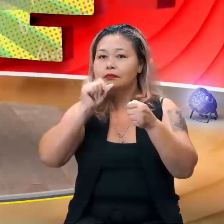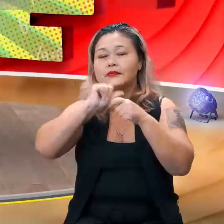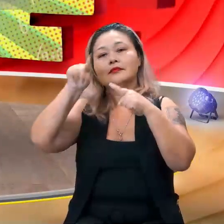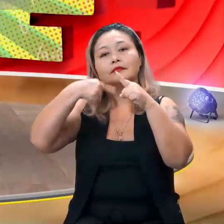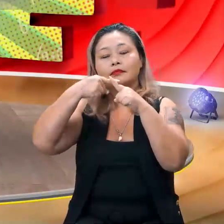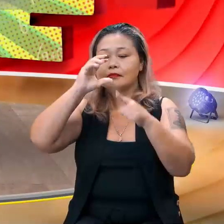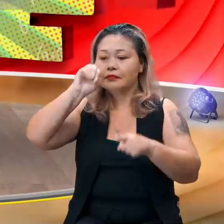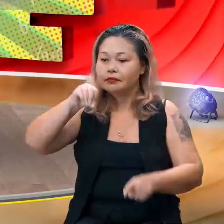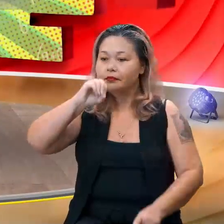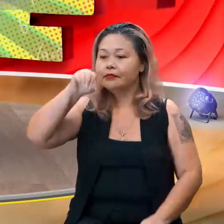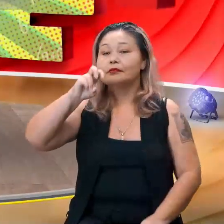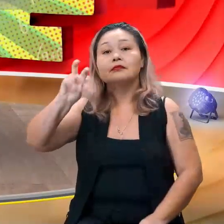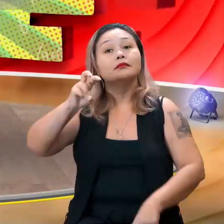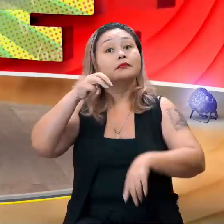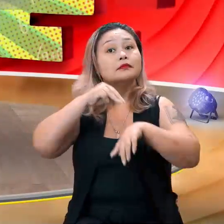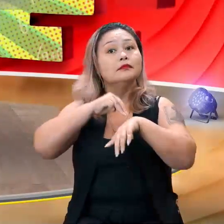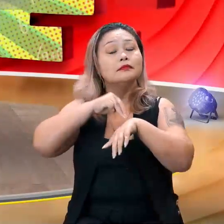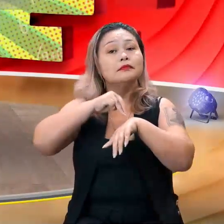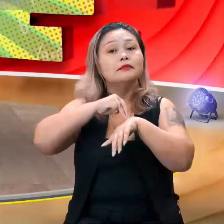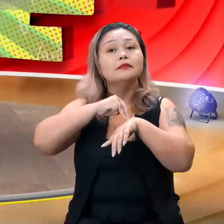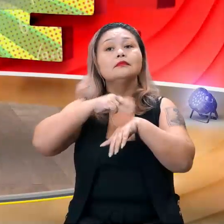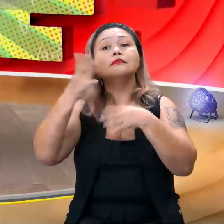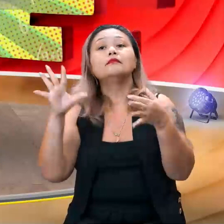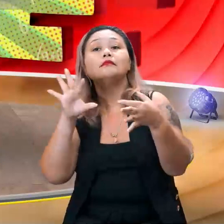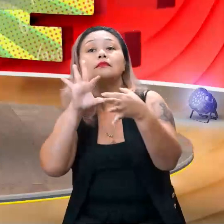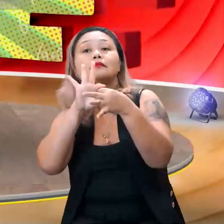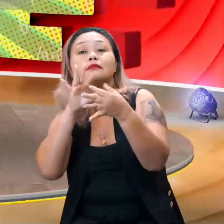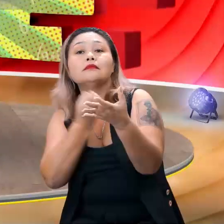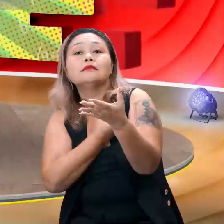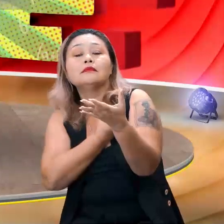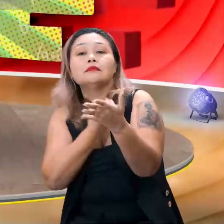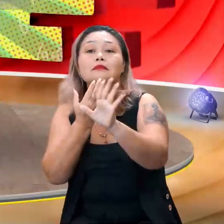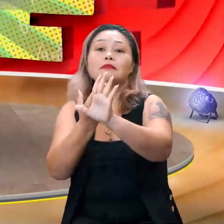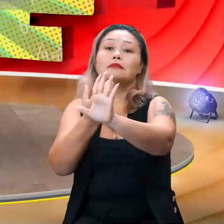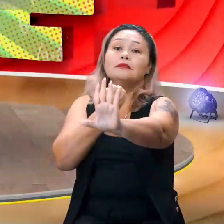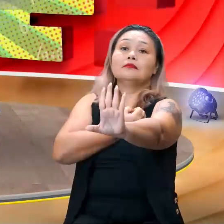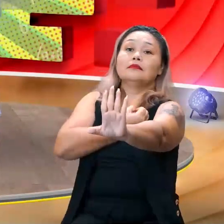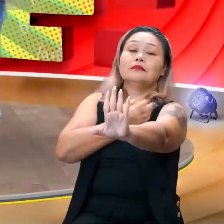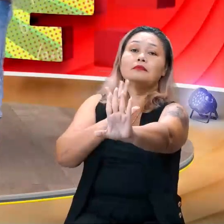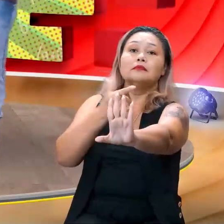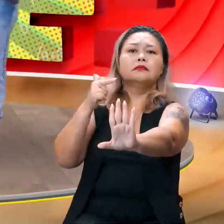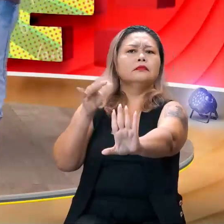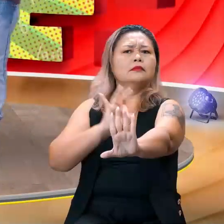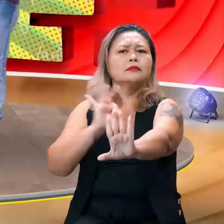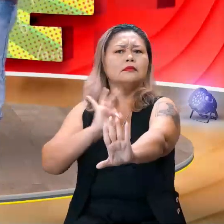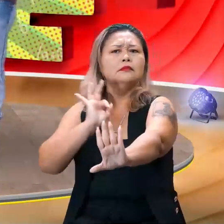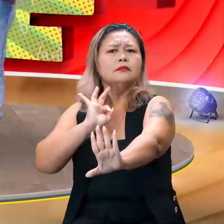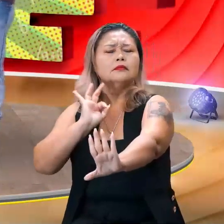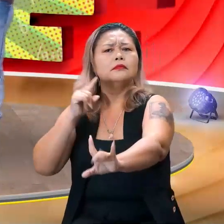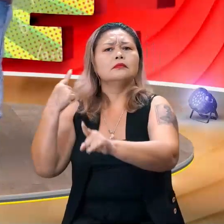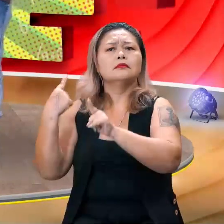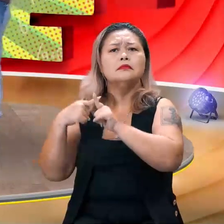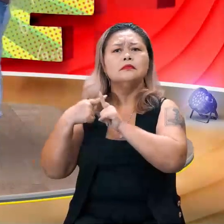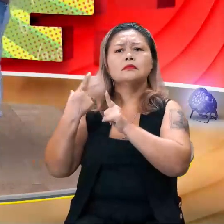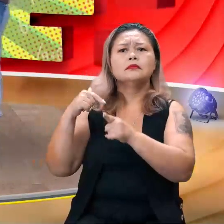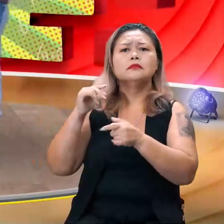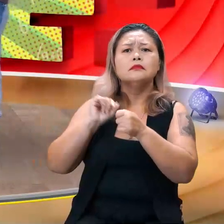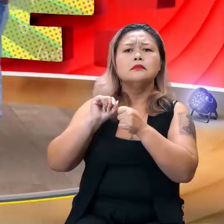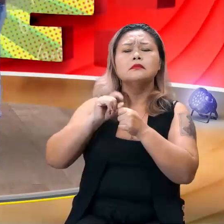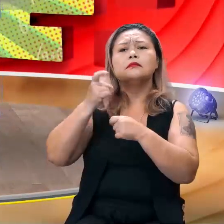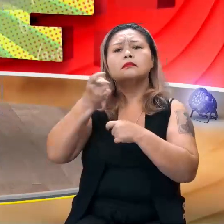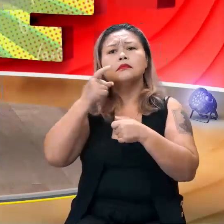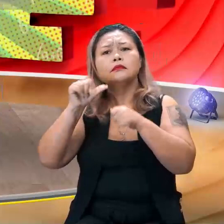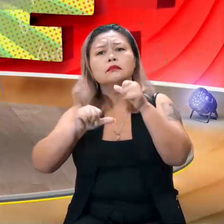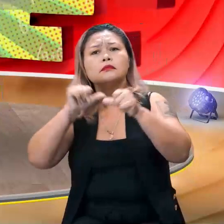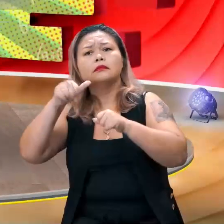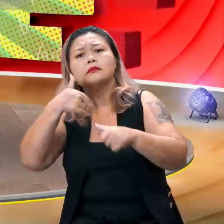por minuto. Quem é o dependente e quem é o independente? Aí eu acho que não tem independente porque não tem um valor fixo. Porque o X pode mudar, pode ser 1,